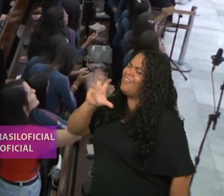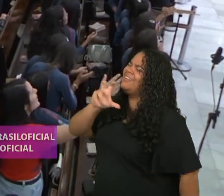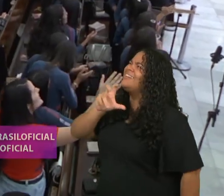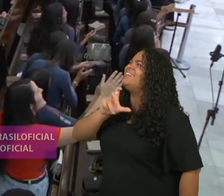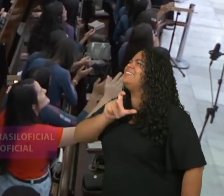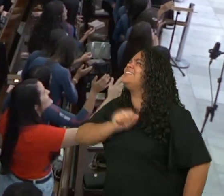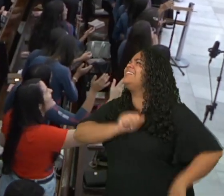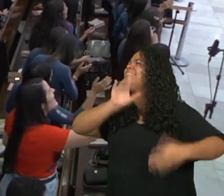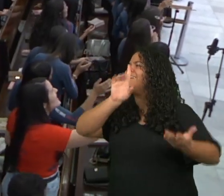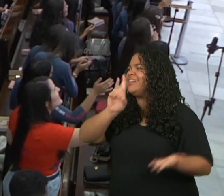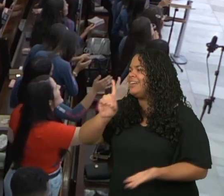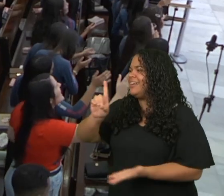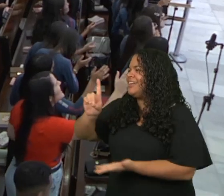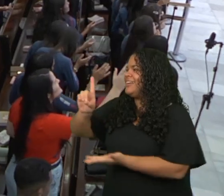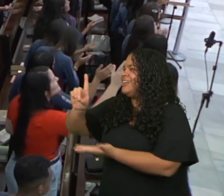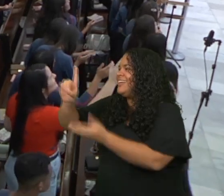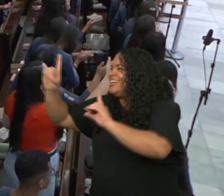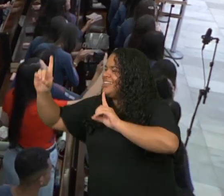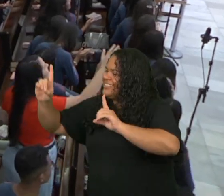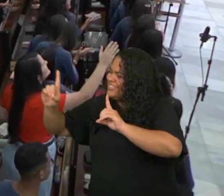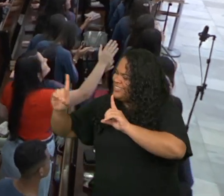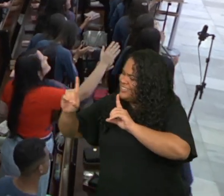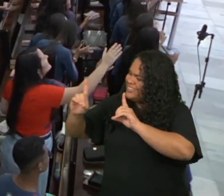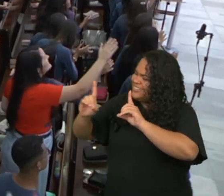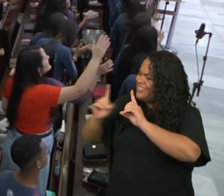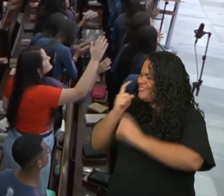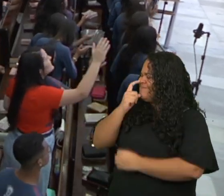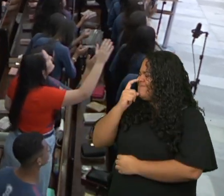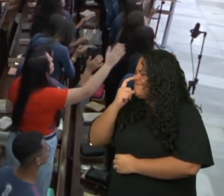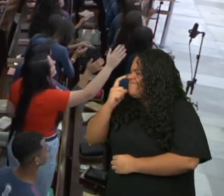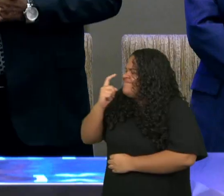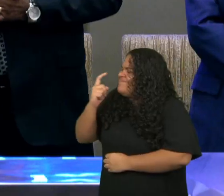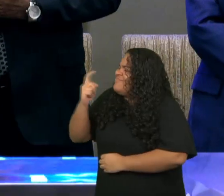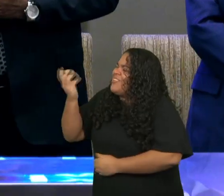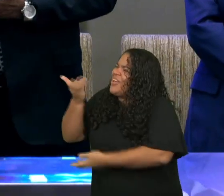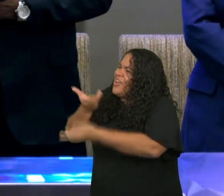por conhecer a ti, teu propósito.